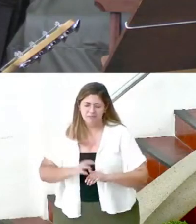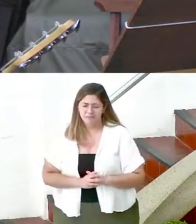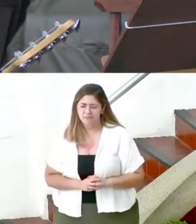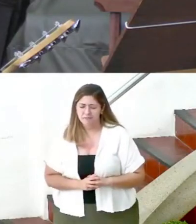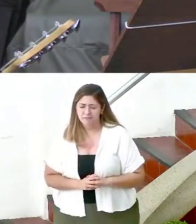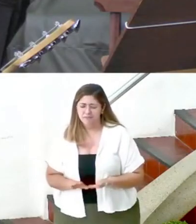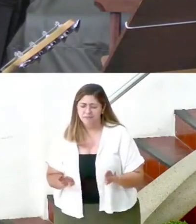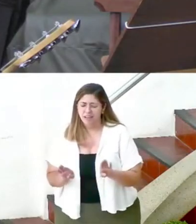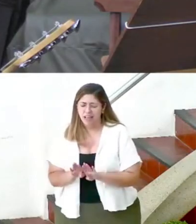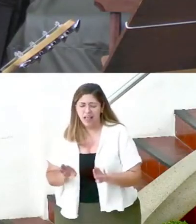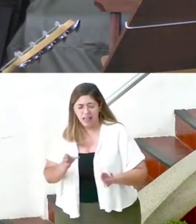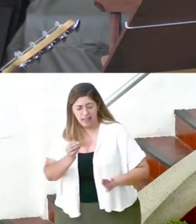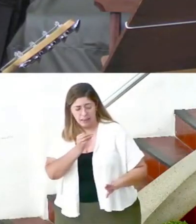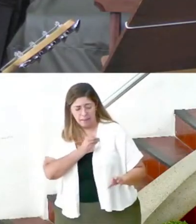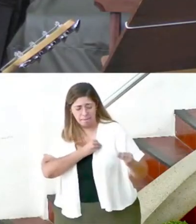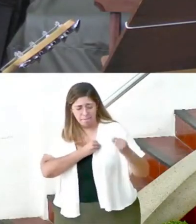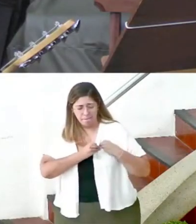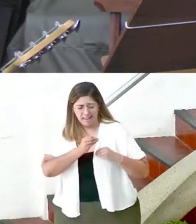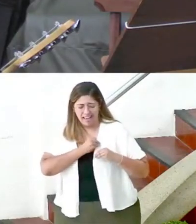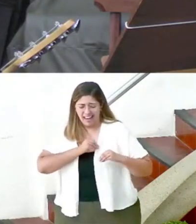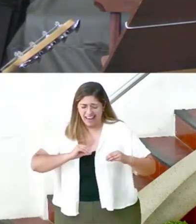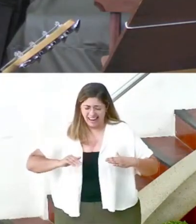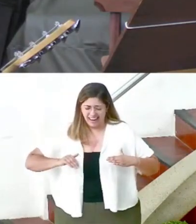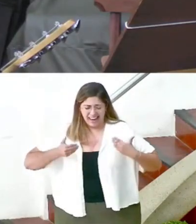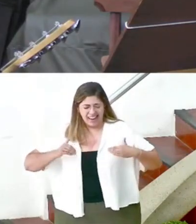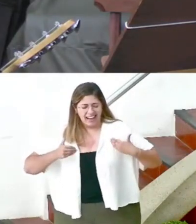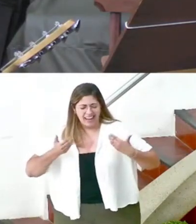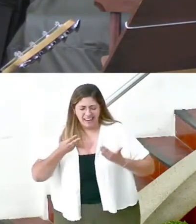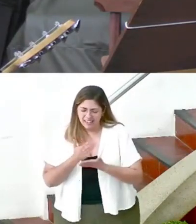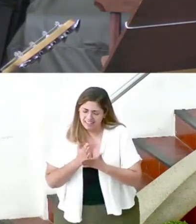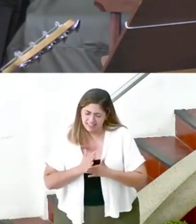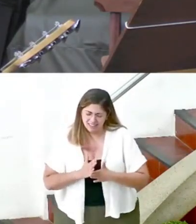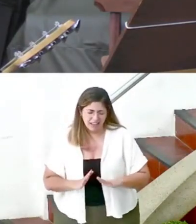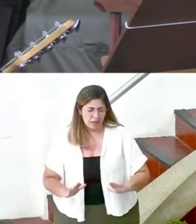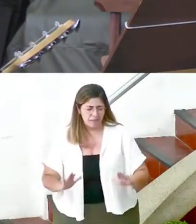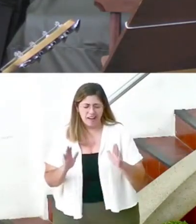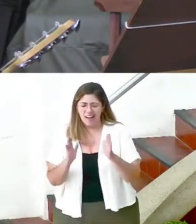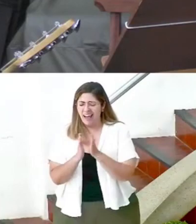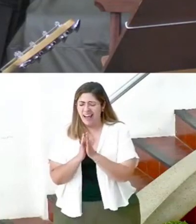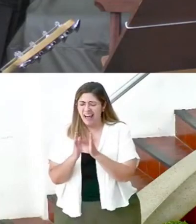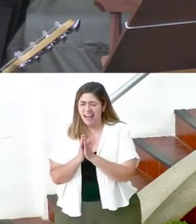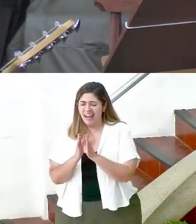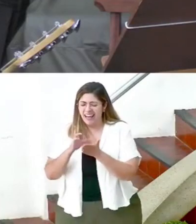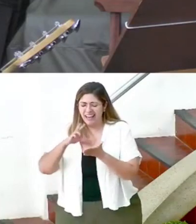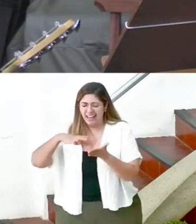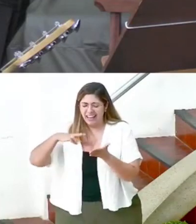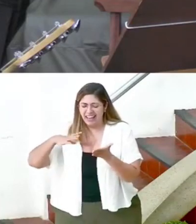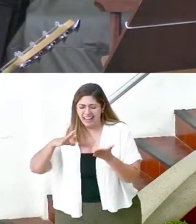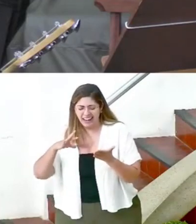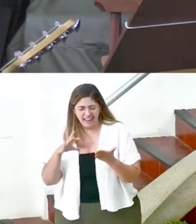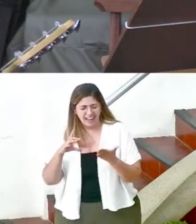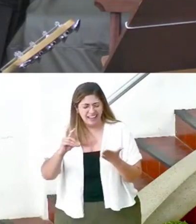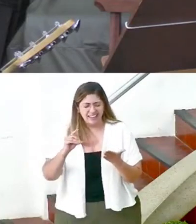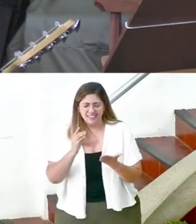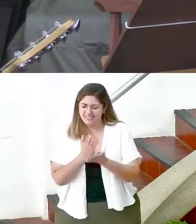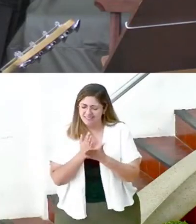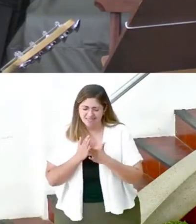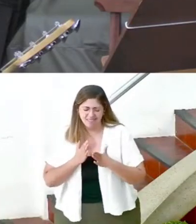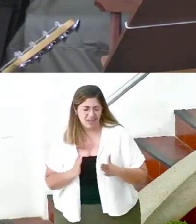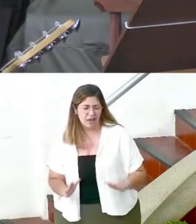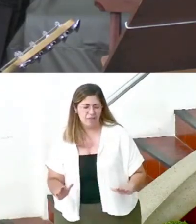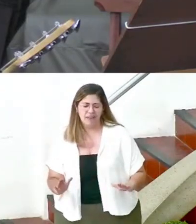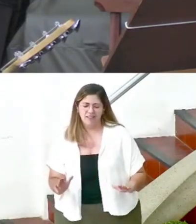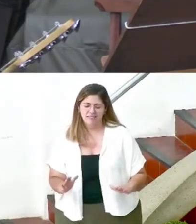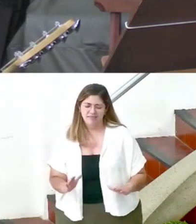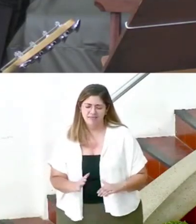tem nos tirado o prazer e a alegria de orar, de ler a Tua palavra, de ouvir a Tua doce